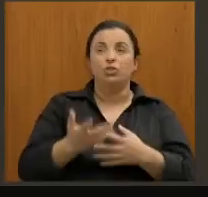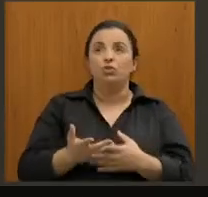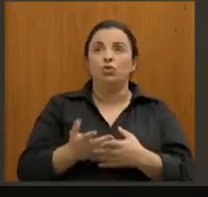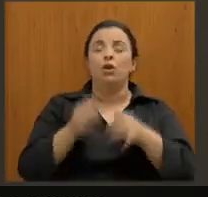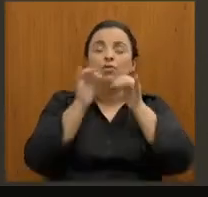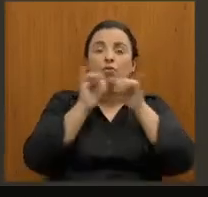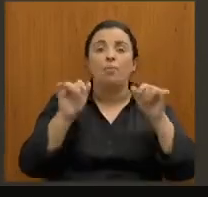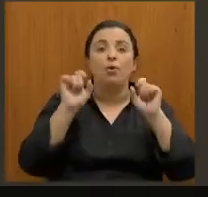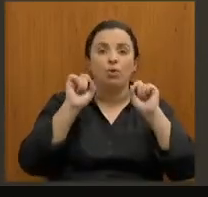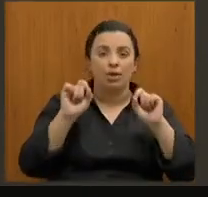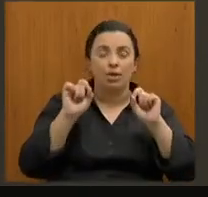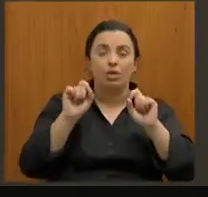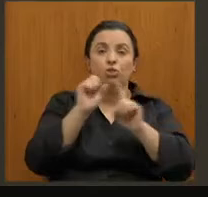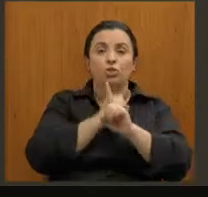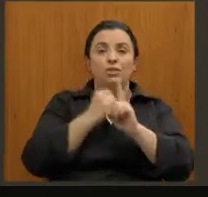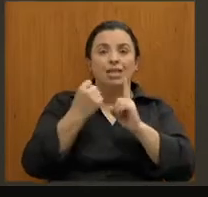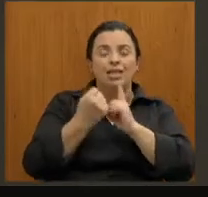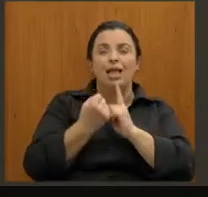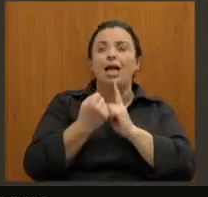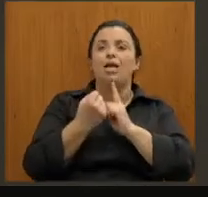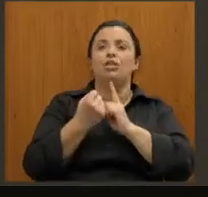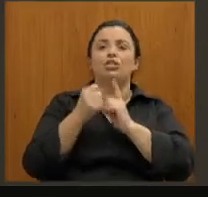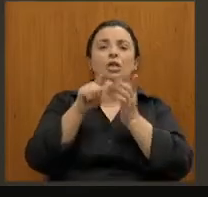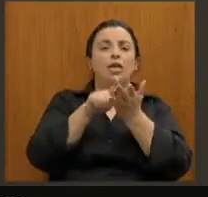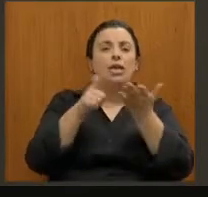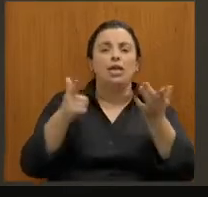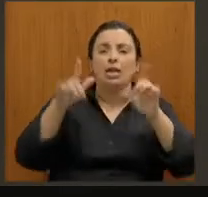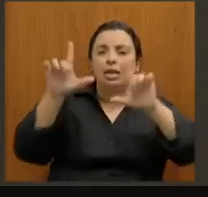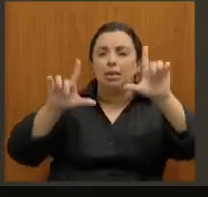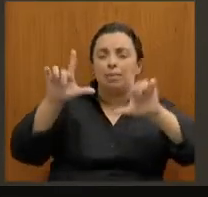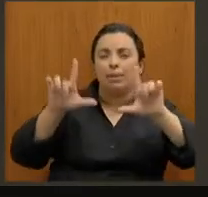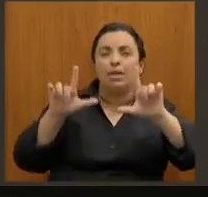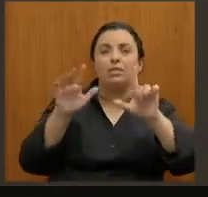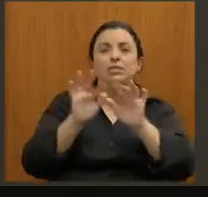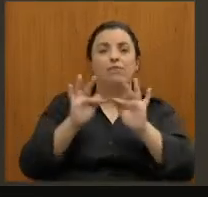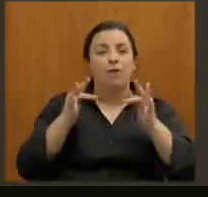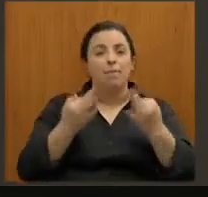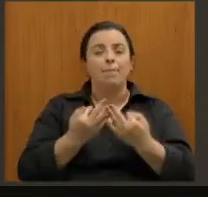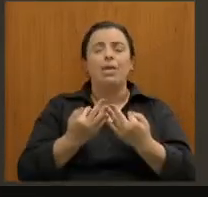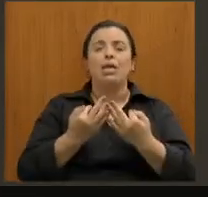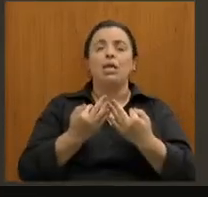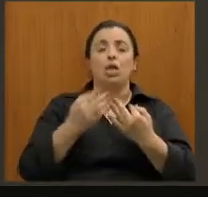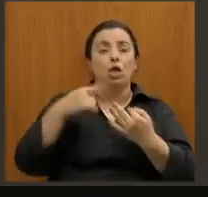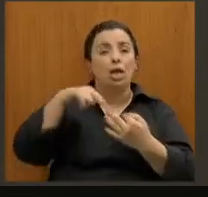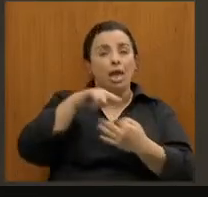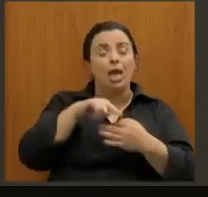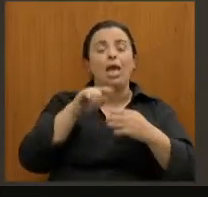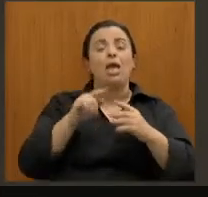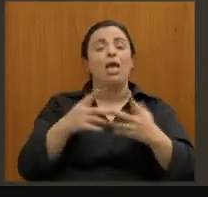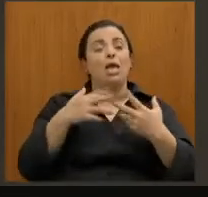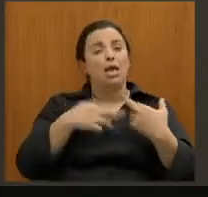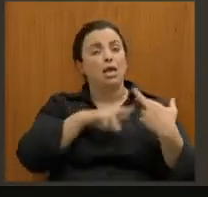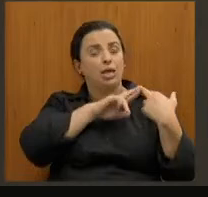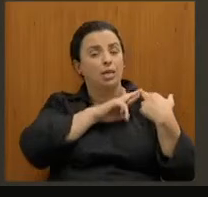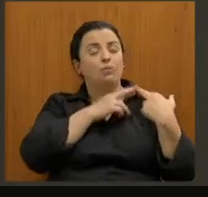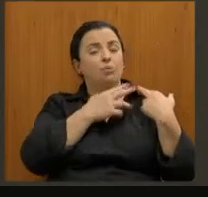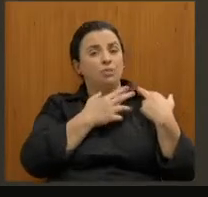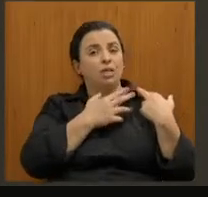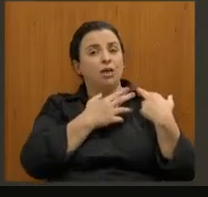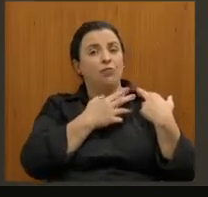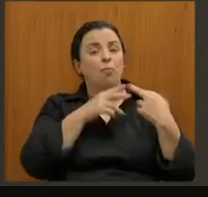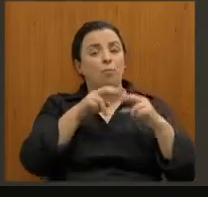imprensa estado e familiares são de fato responsáveis pela ocorrência da violência